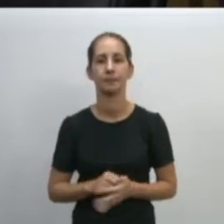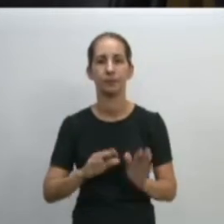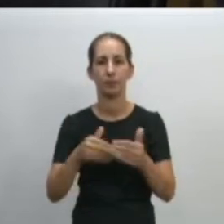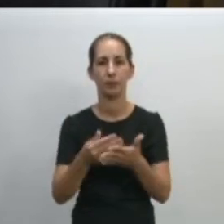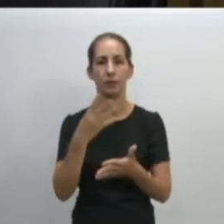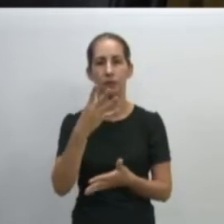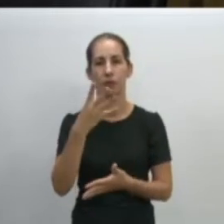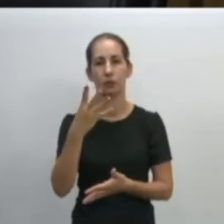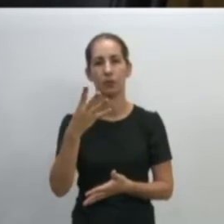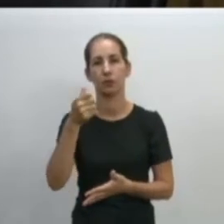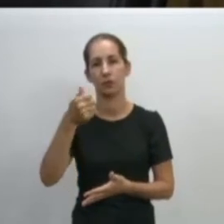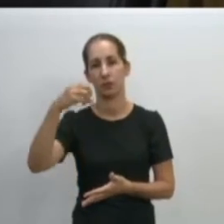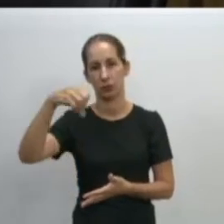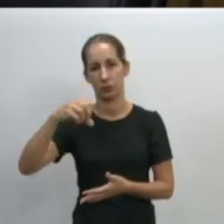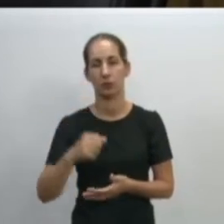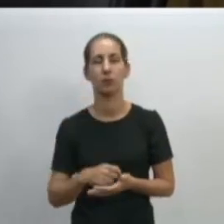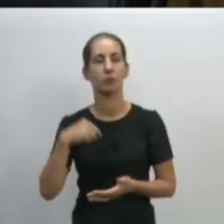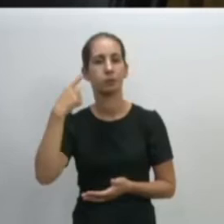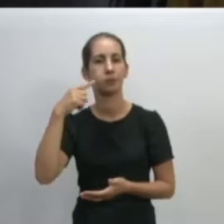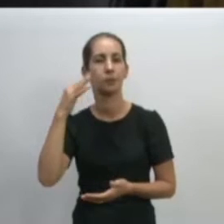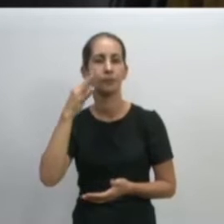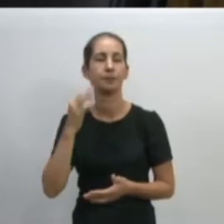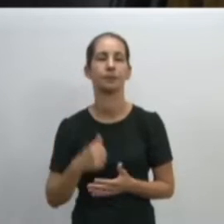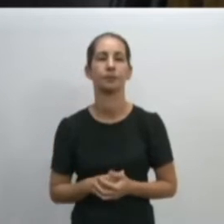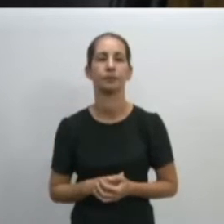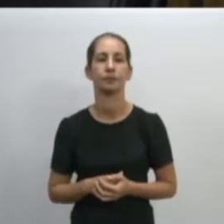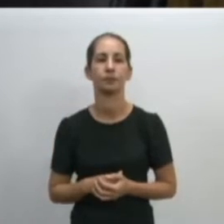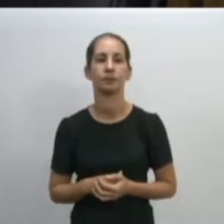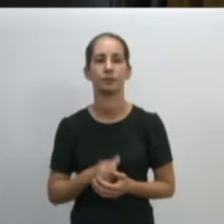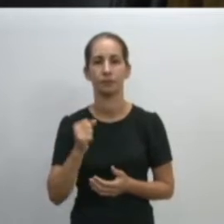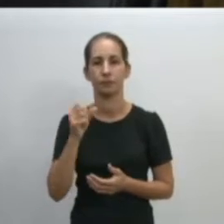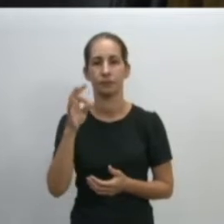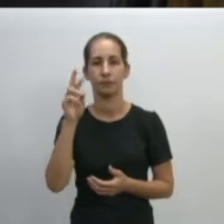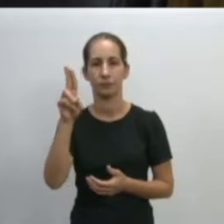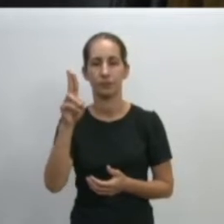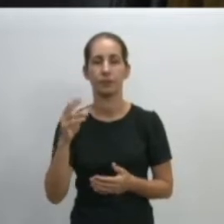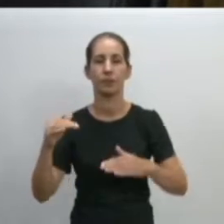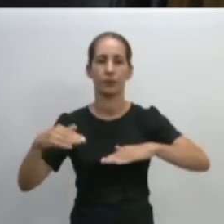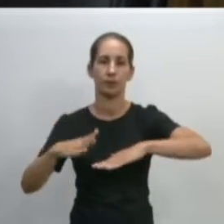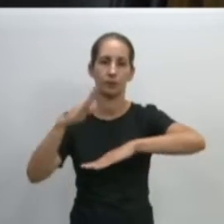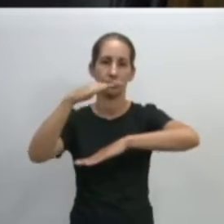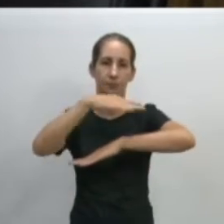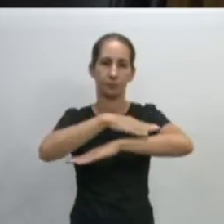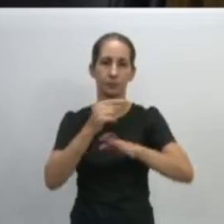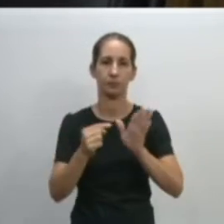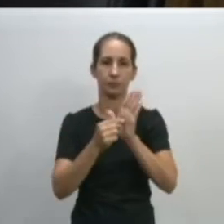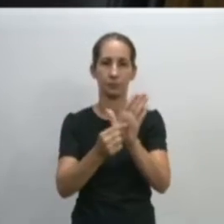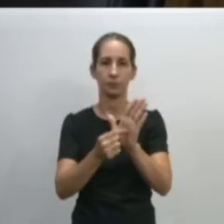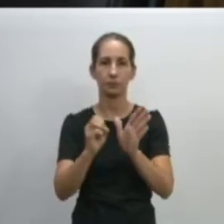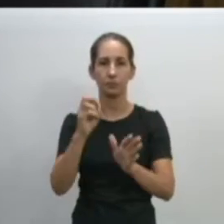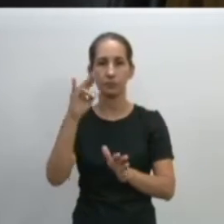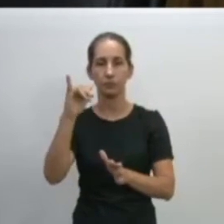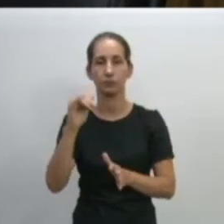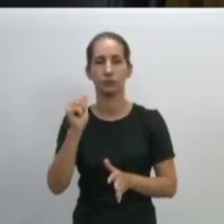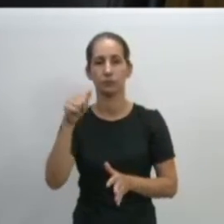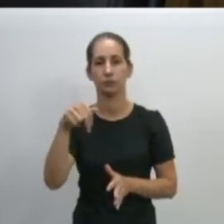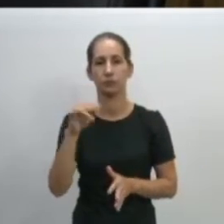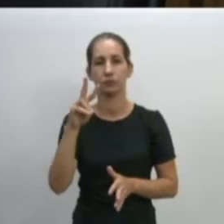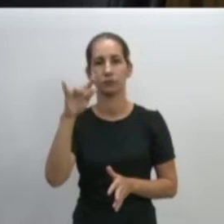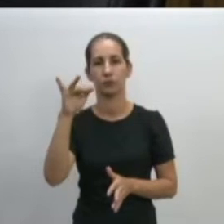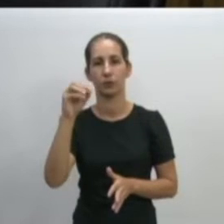Requerimento 4419, vereador Felipe Alves, requer STTU lombada em frente ao CMEI Antônio Gugel.